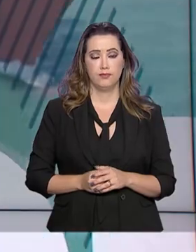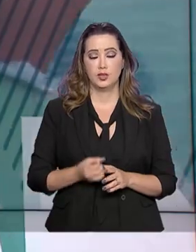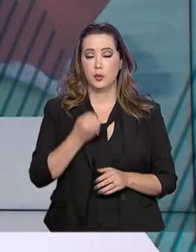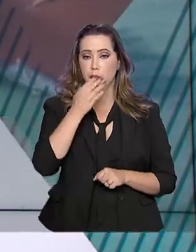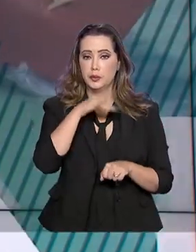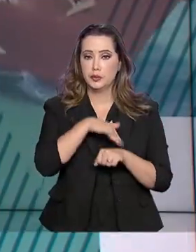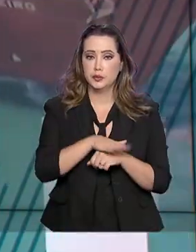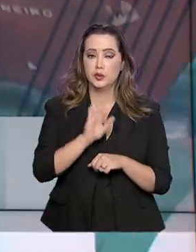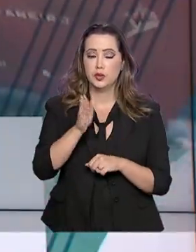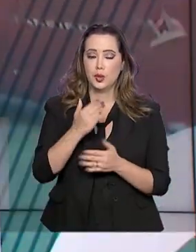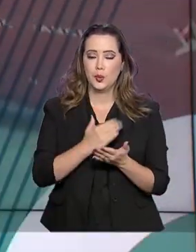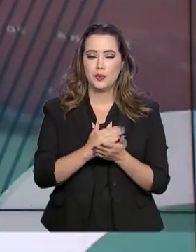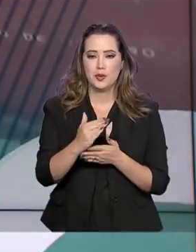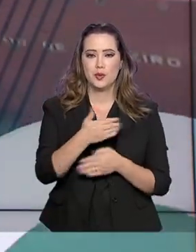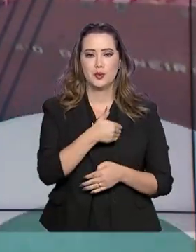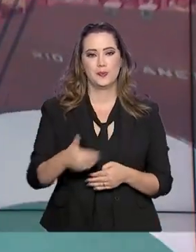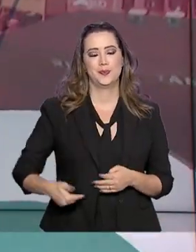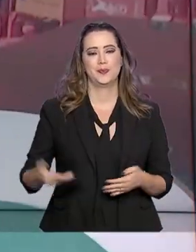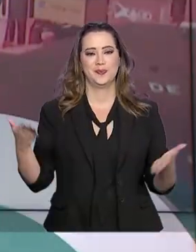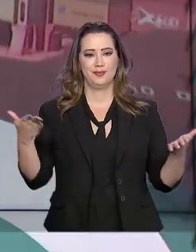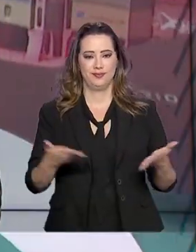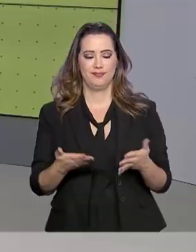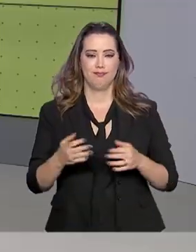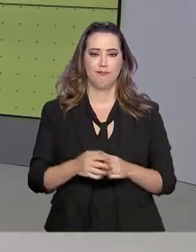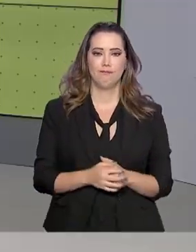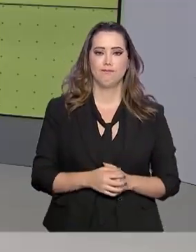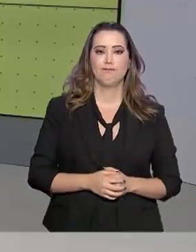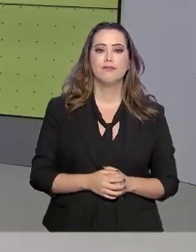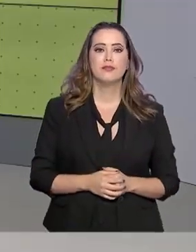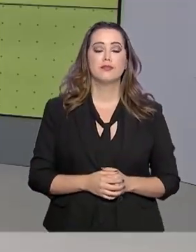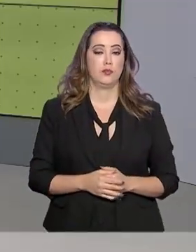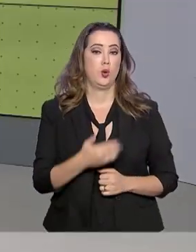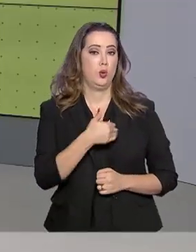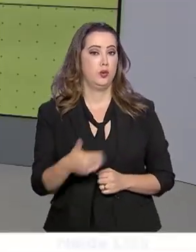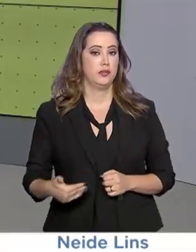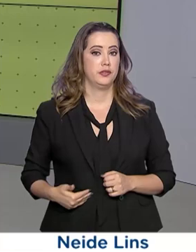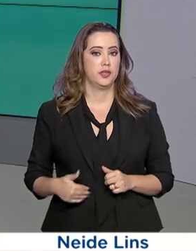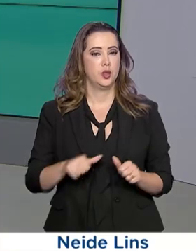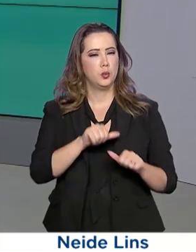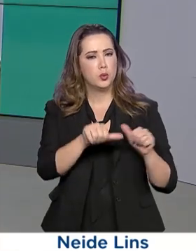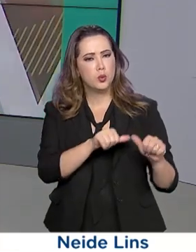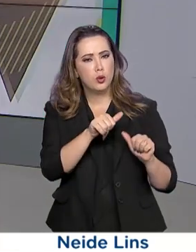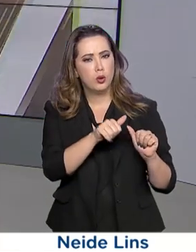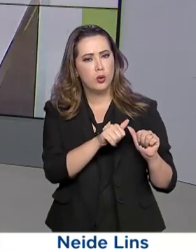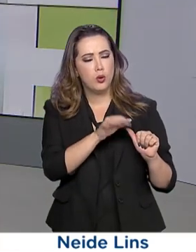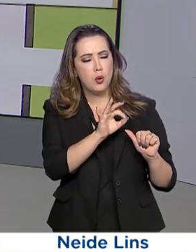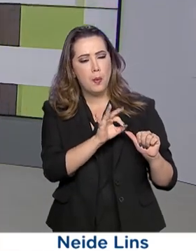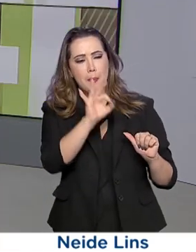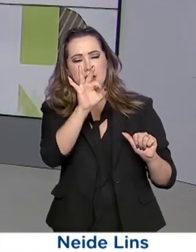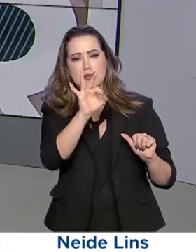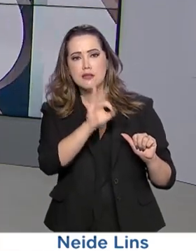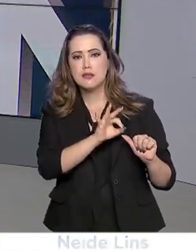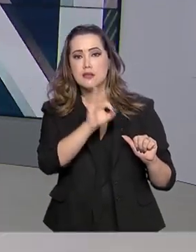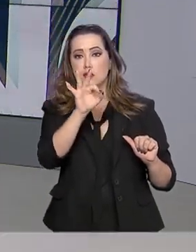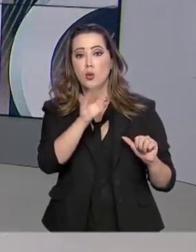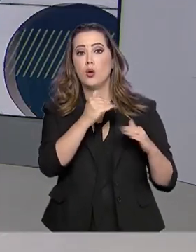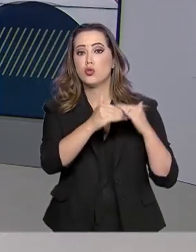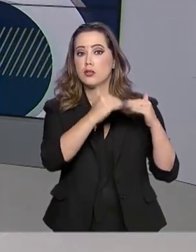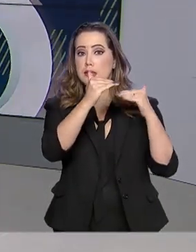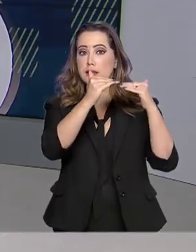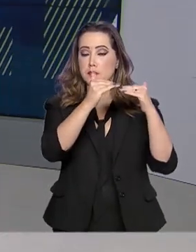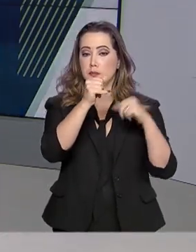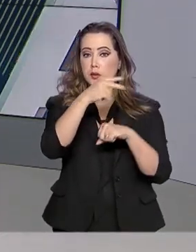Boa noite, já está no ar mais um Governo Agora. O governo revisou o índice de crescimento do país e a